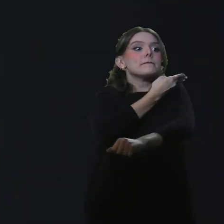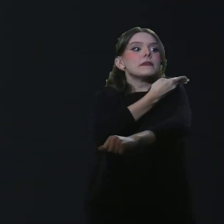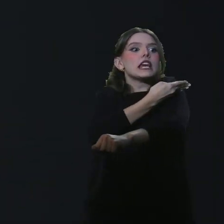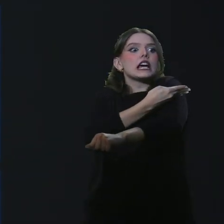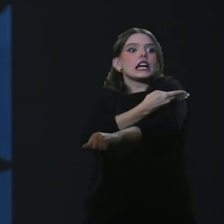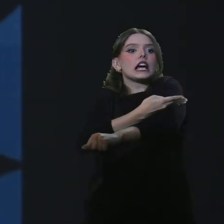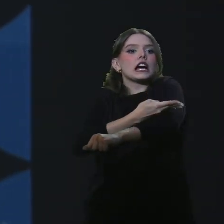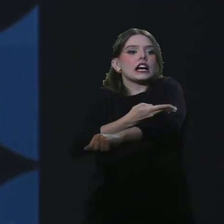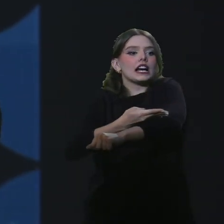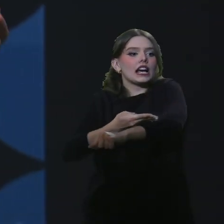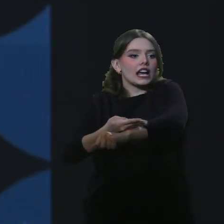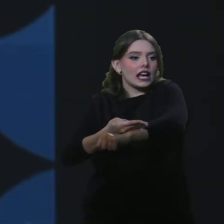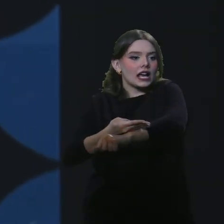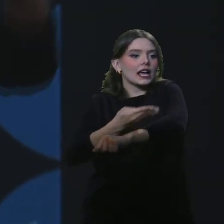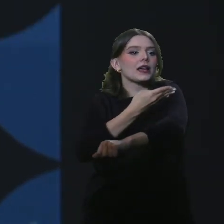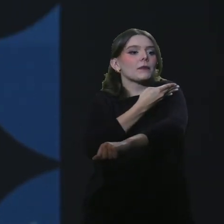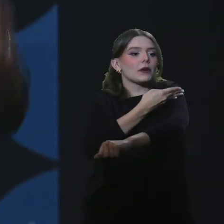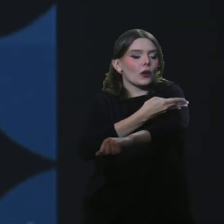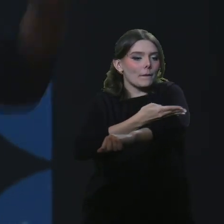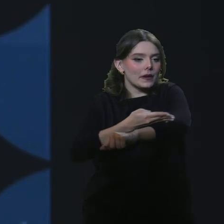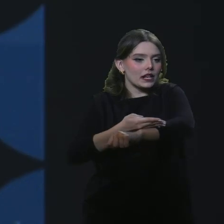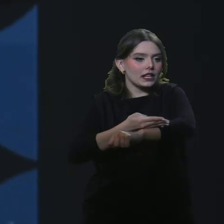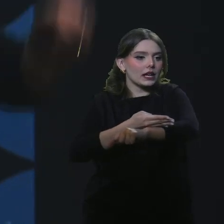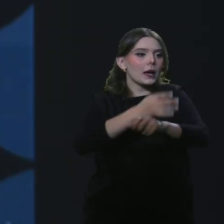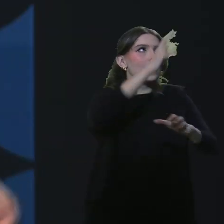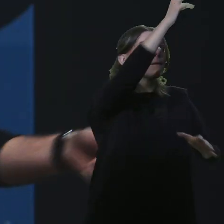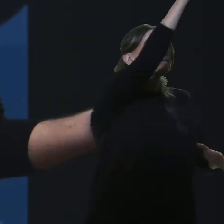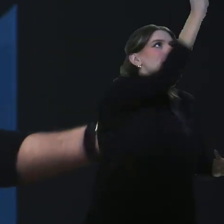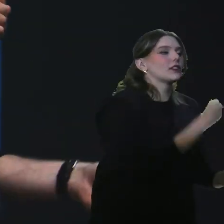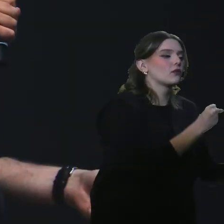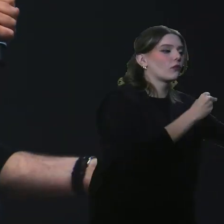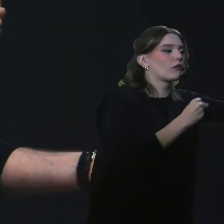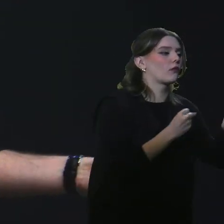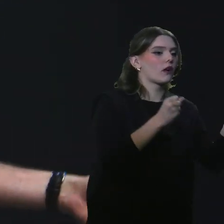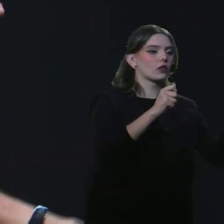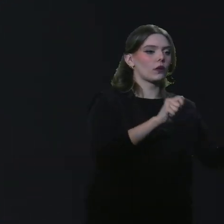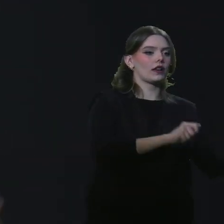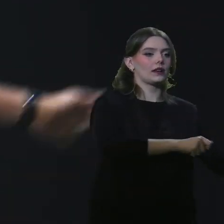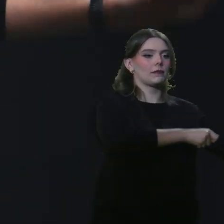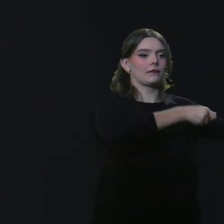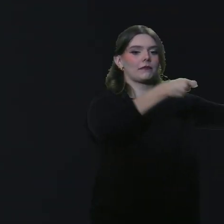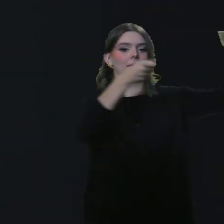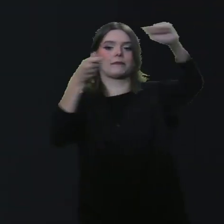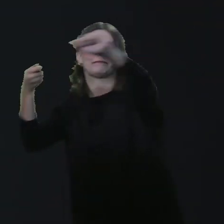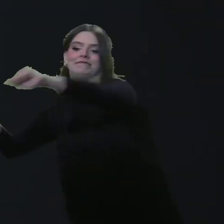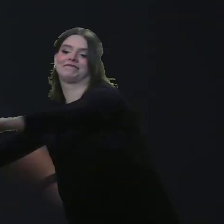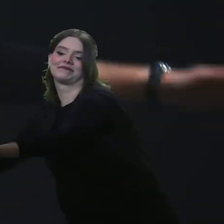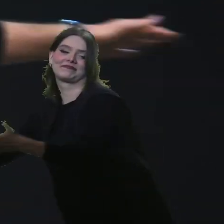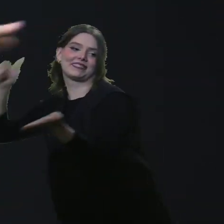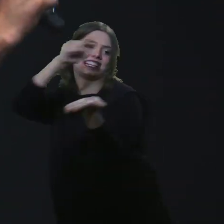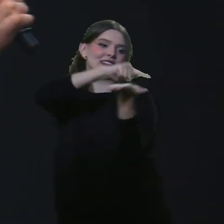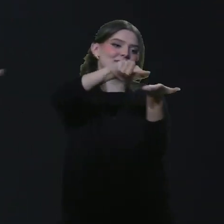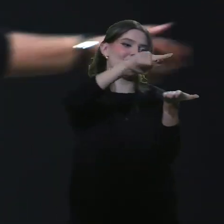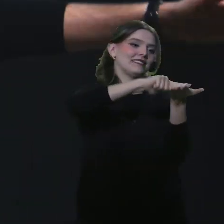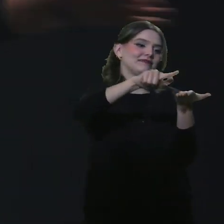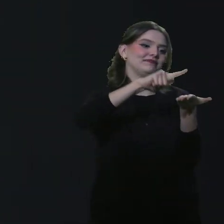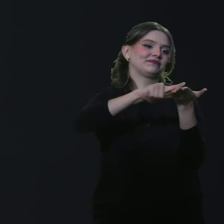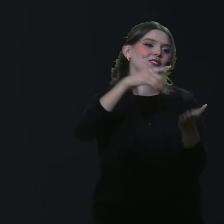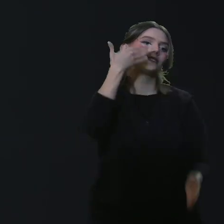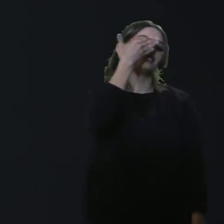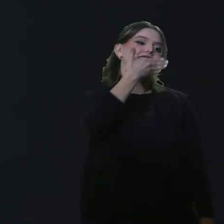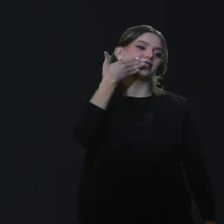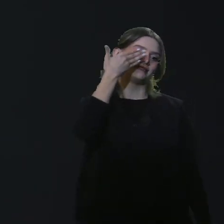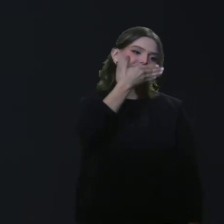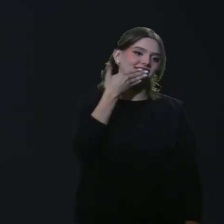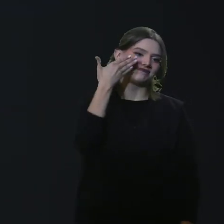panos. Já viu os pais fazendo isso, puxou 2 toalhas brancas e começou a tentar limpar